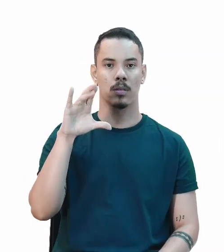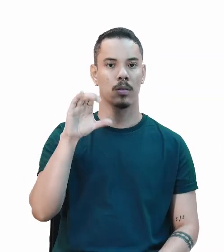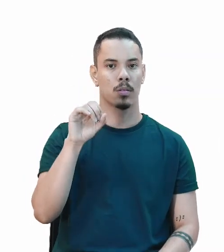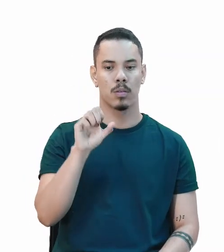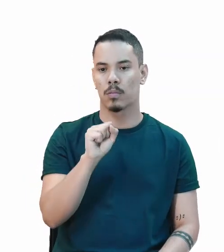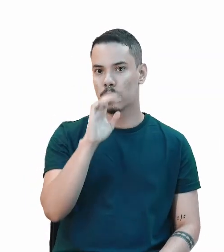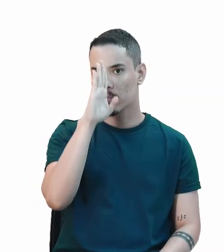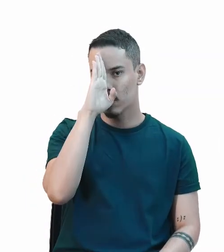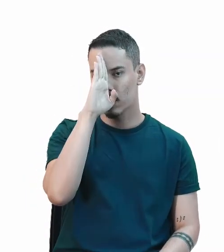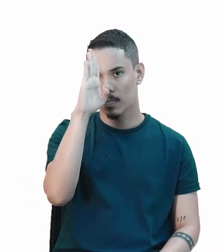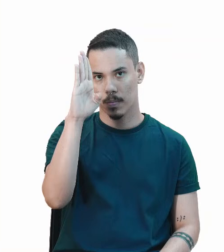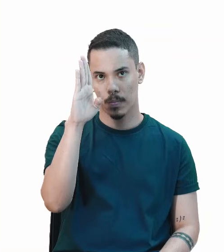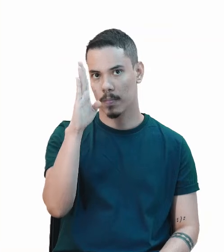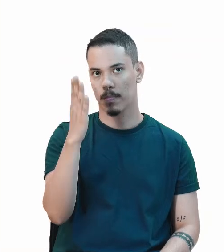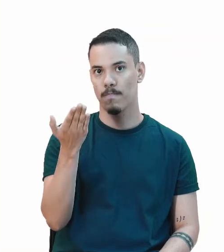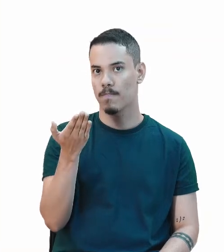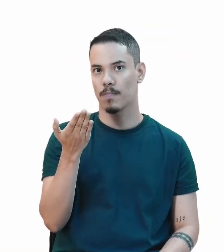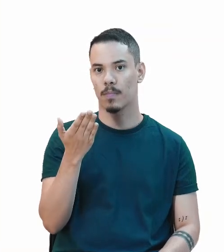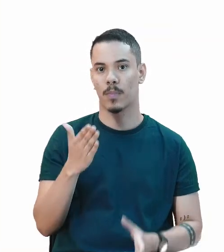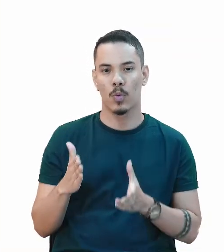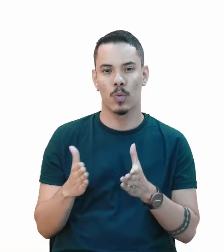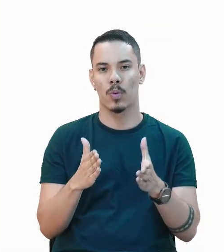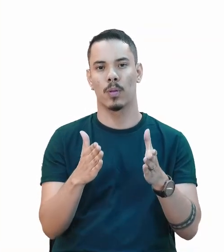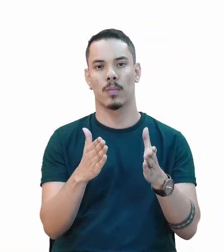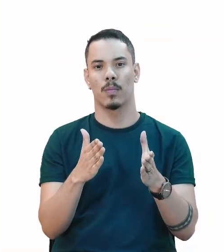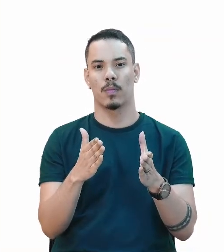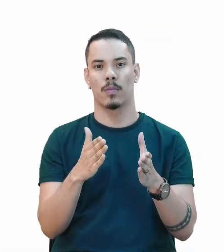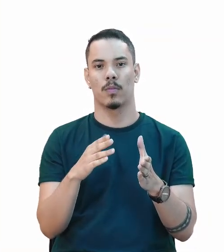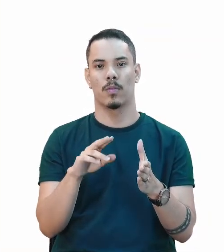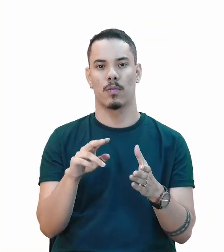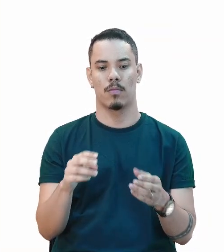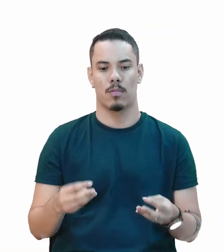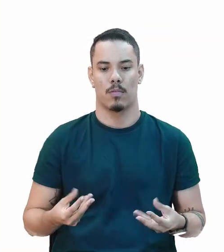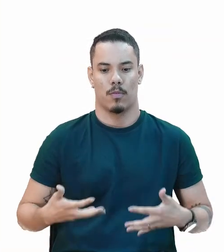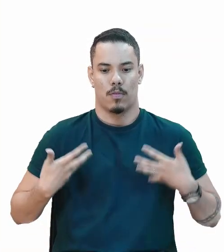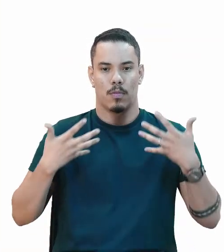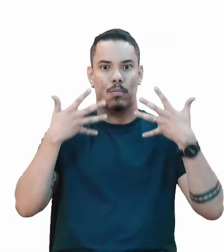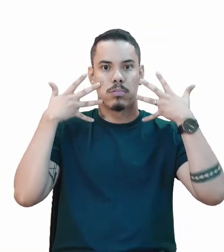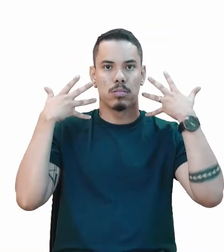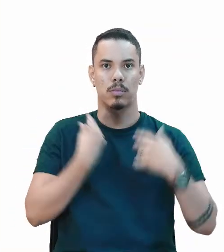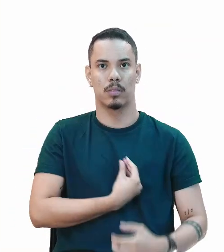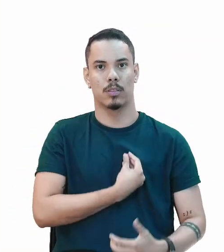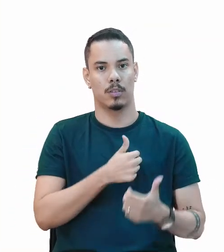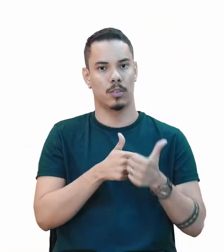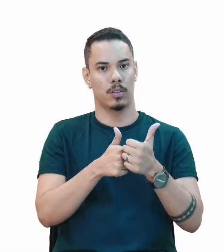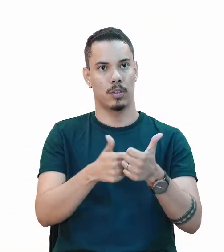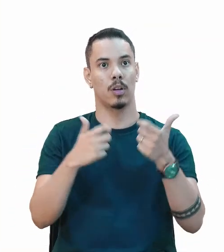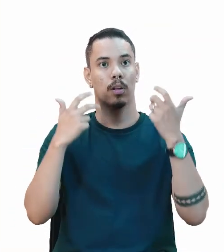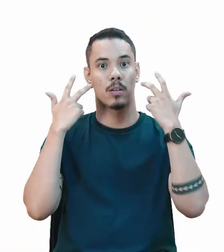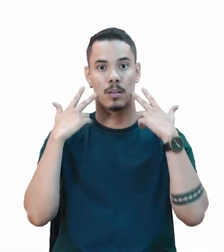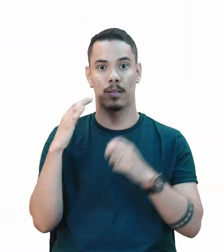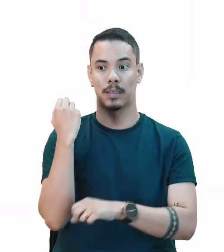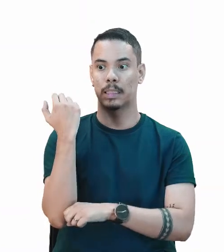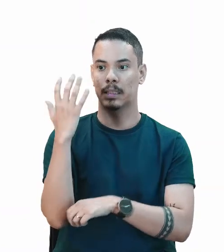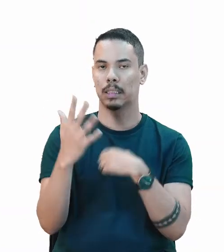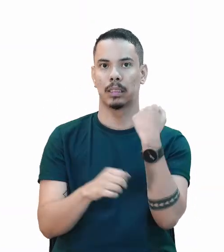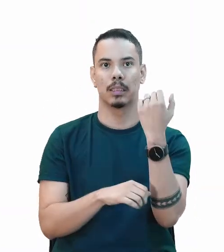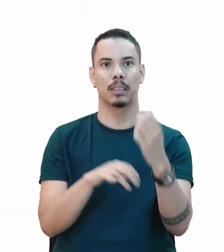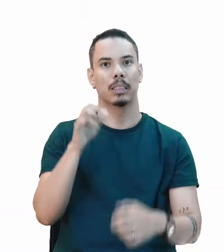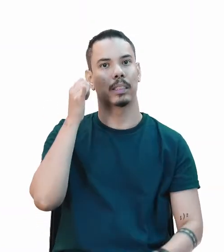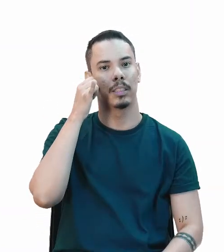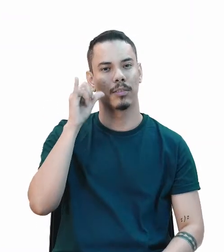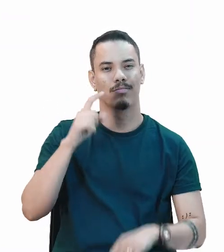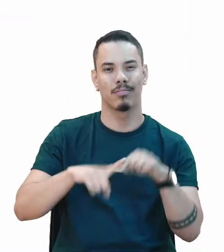fundamentais. O caminho para a virtude era viver de acordo com a natureza, evitar o